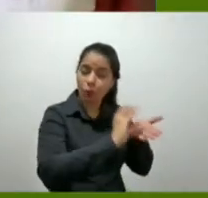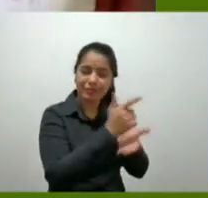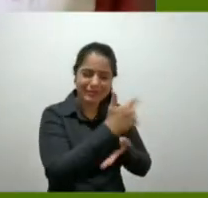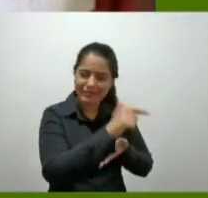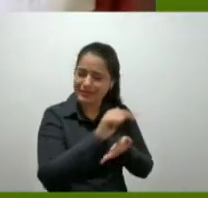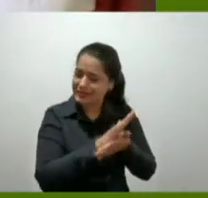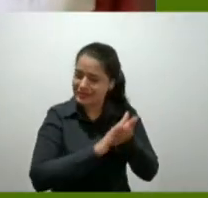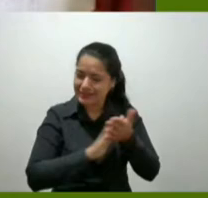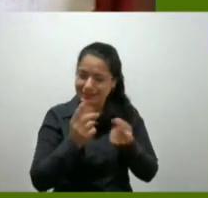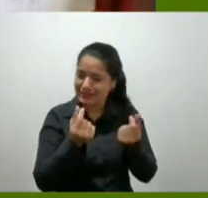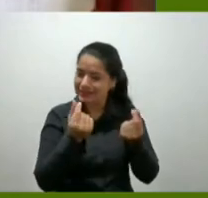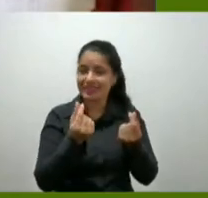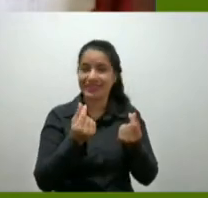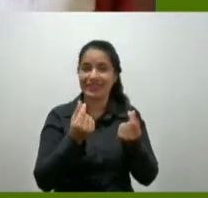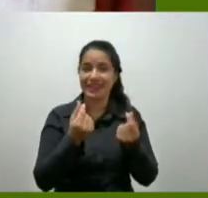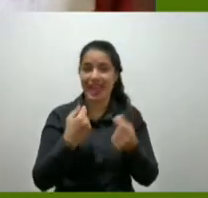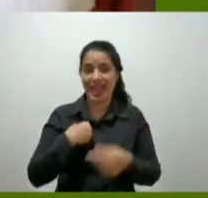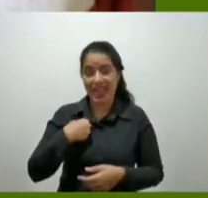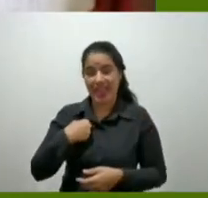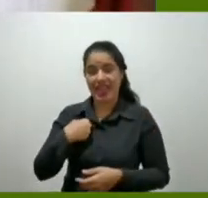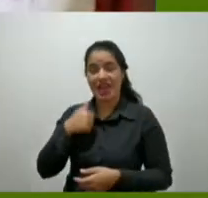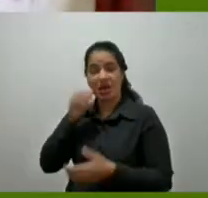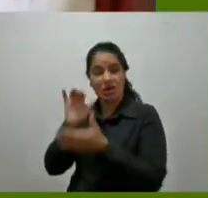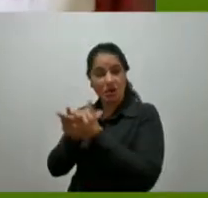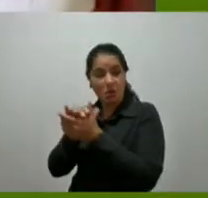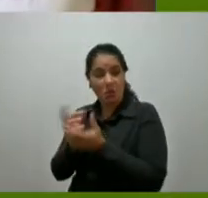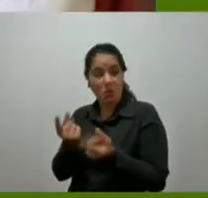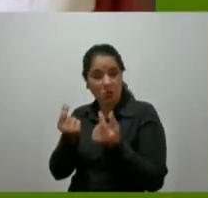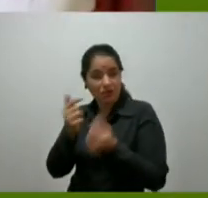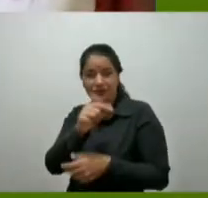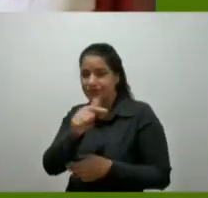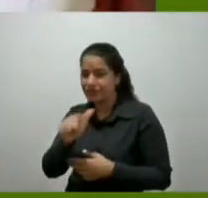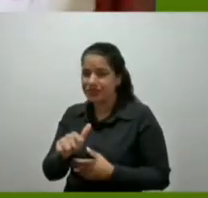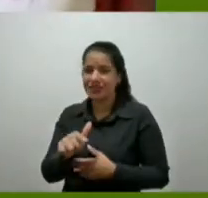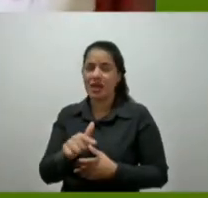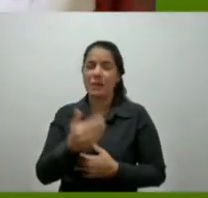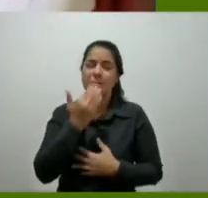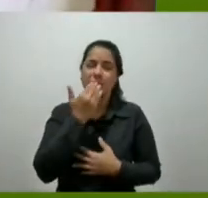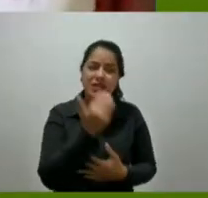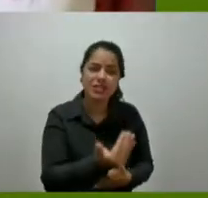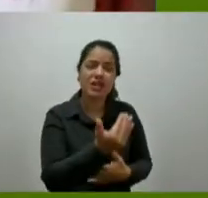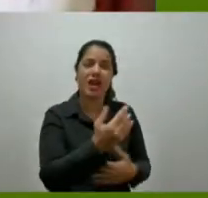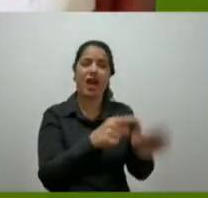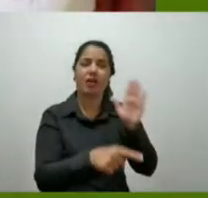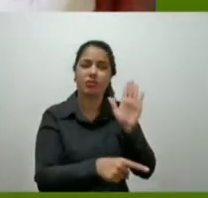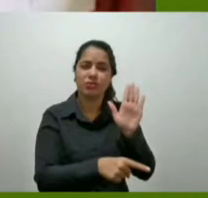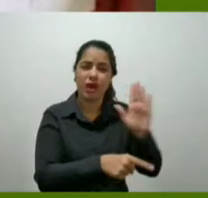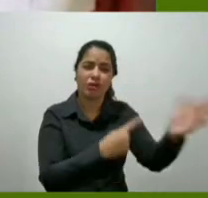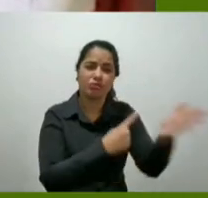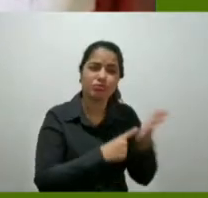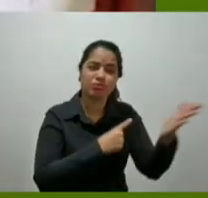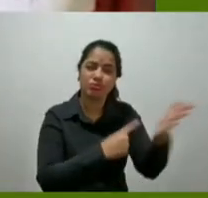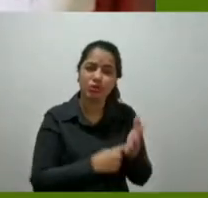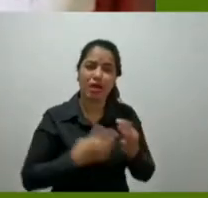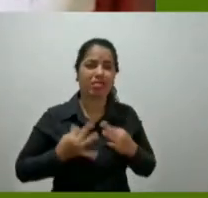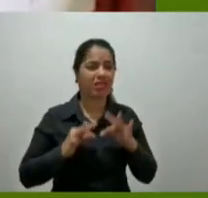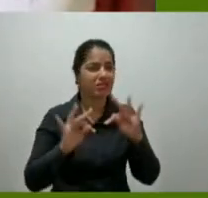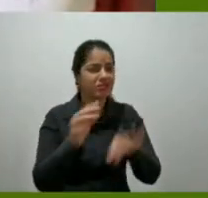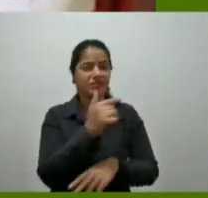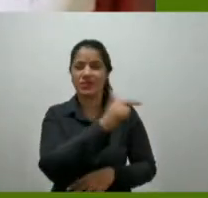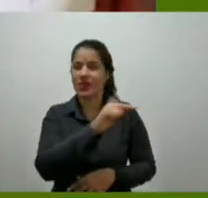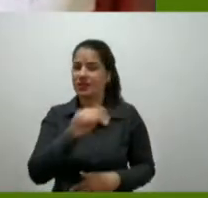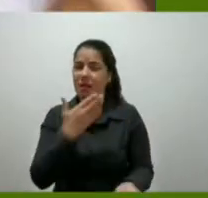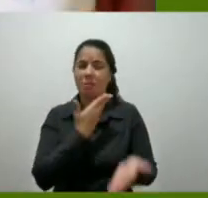ricas, nós tivemos que correr atrás de recursos. Foi muito difícil no início, nós não tínhamos tecnologia, nós perdemos. Até hoje é